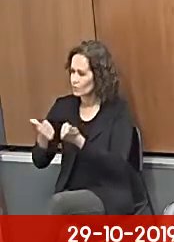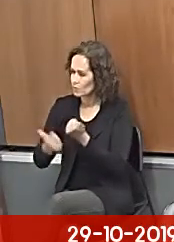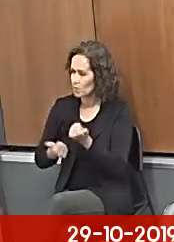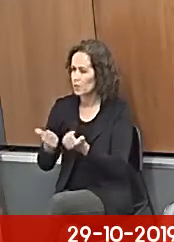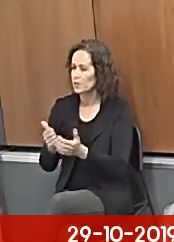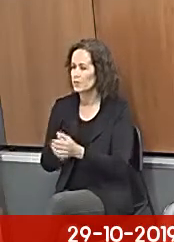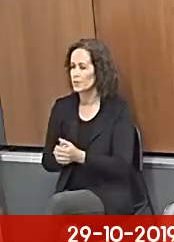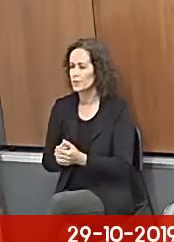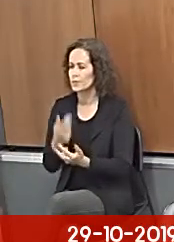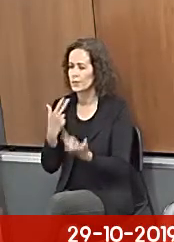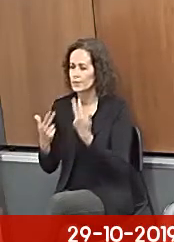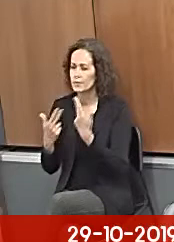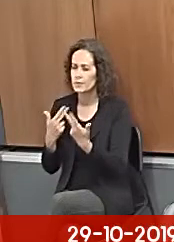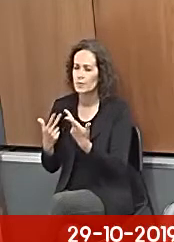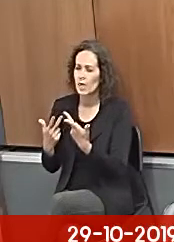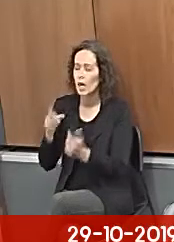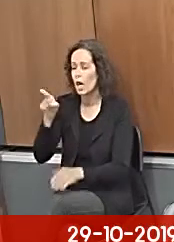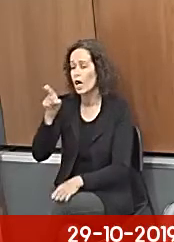Europeia.